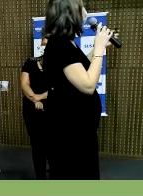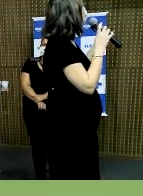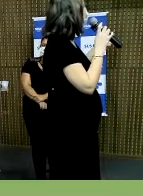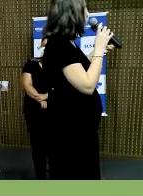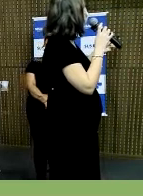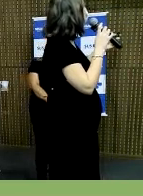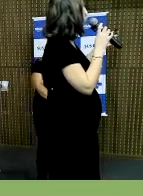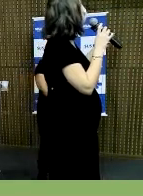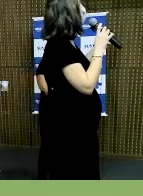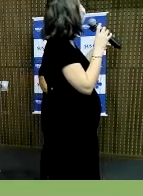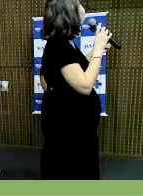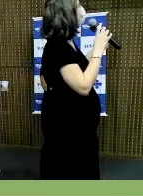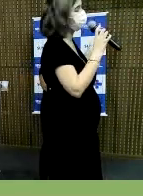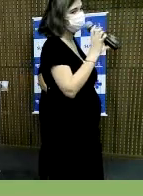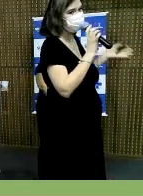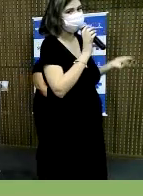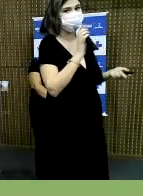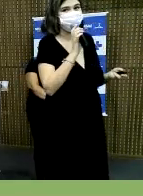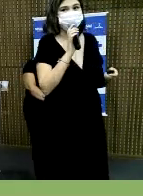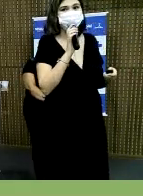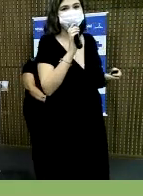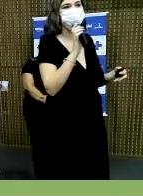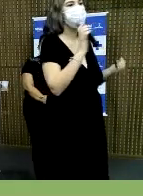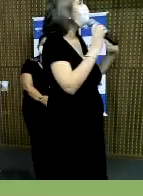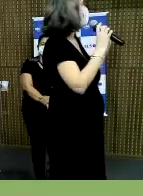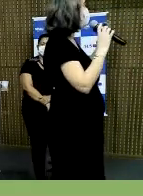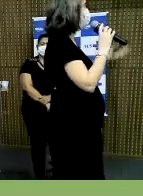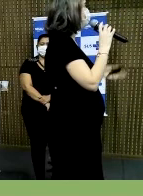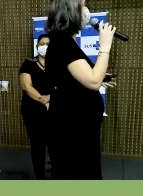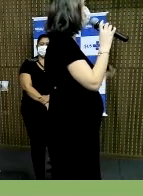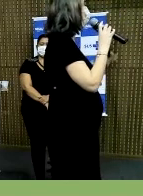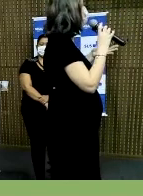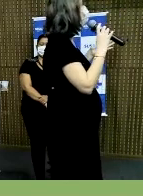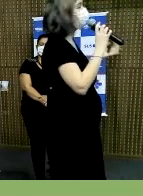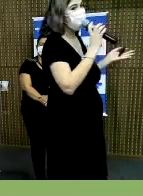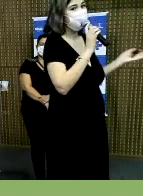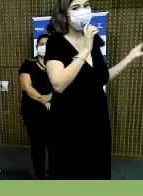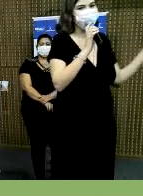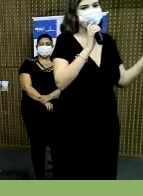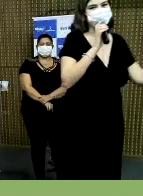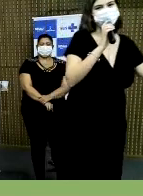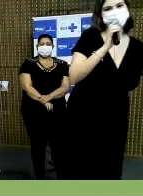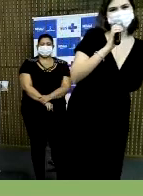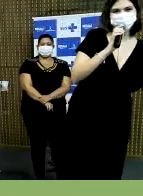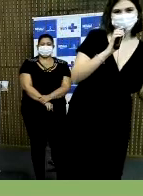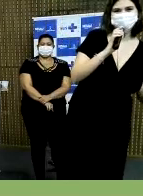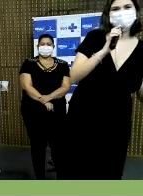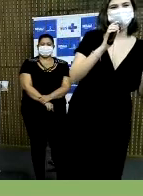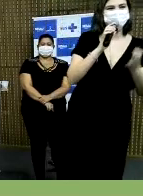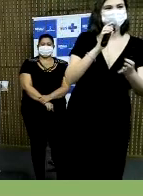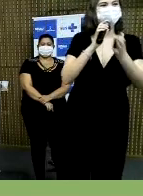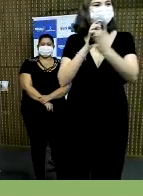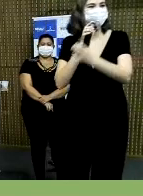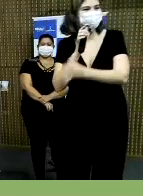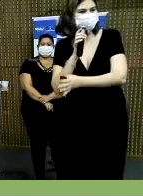pelo menos 6 consultas até a 20ª semana de gestação, a população flutuante, entre outras considerações que